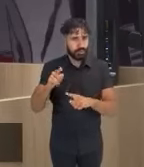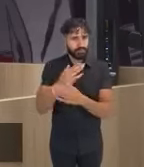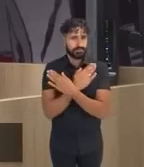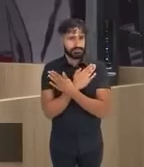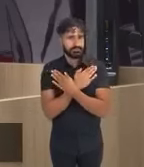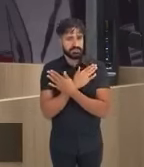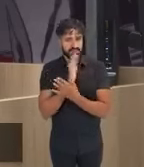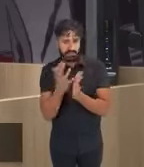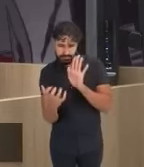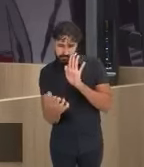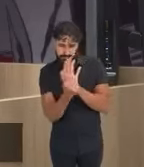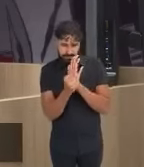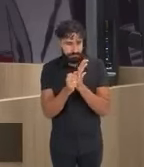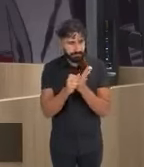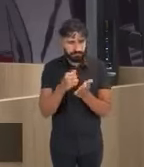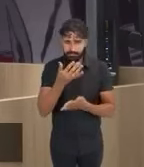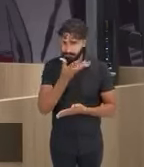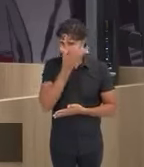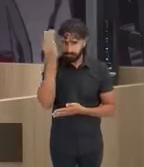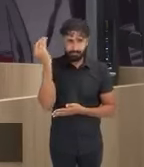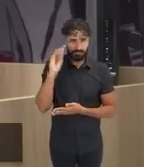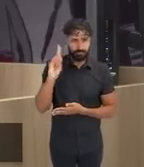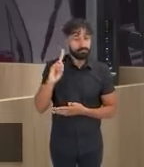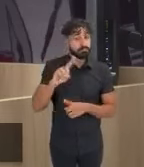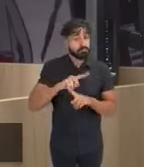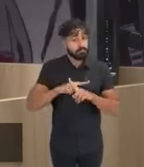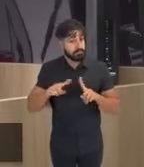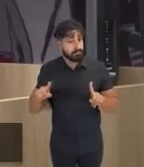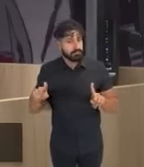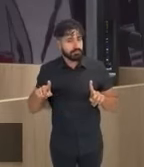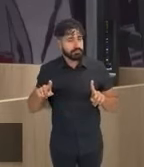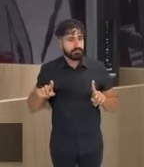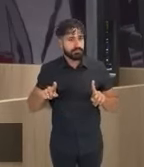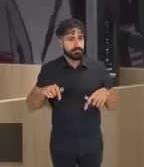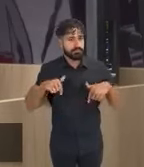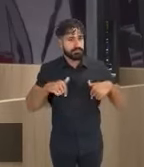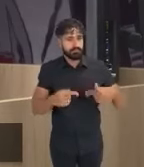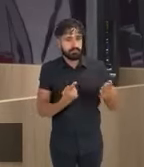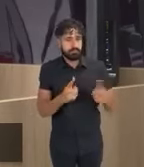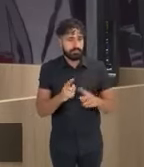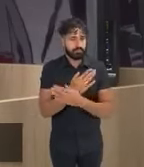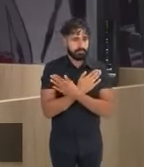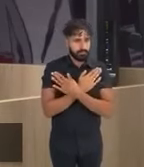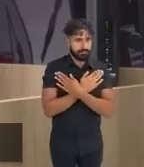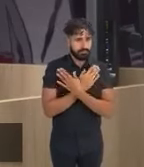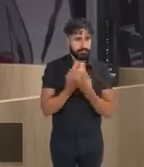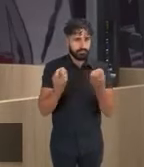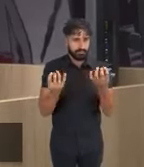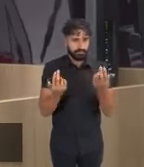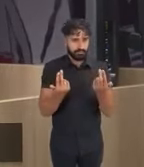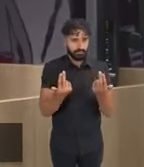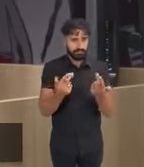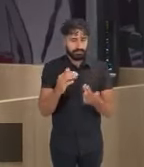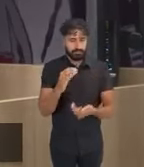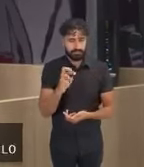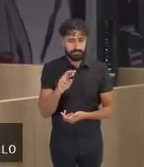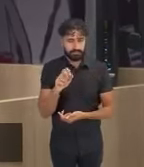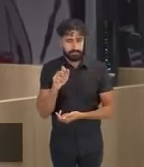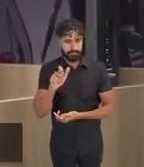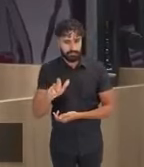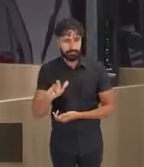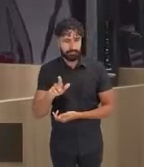para eu não esquecer disso. Mas apesar dele não combater diretamente o desemprego, como a Carol colocou, até um tema que a gente tem